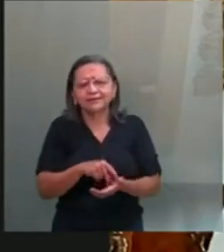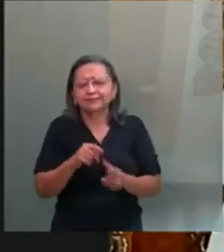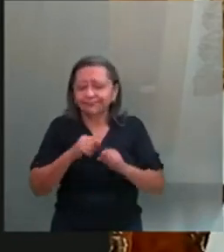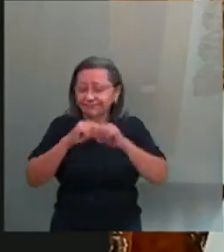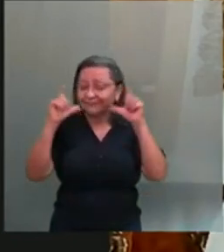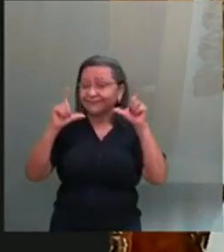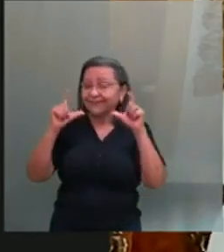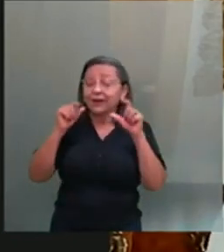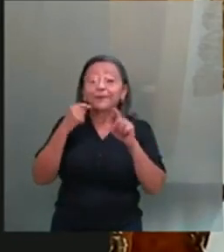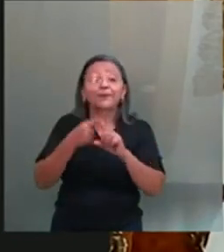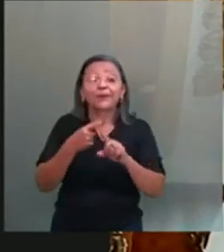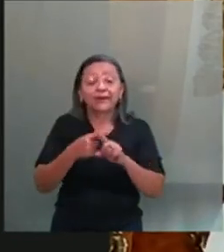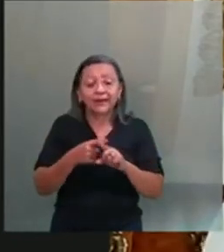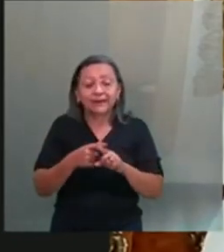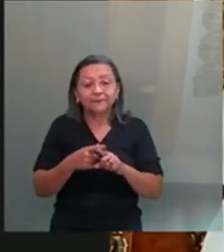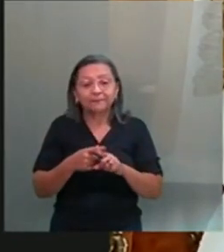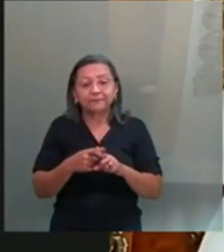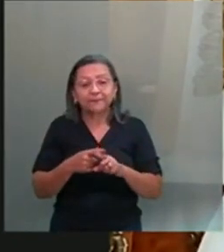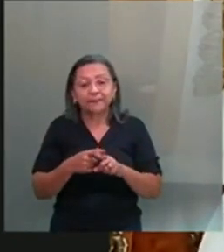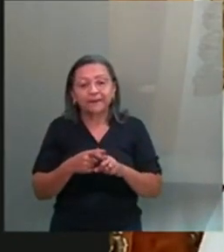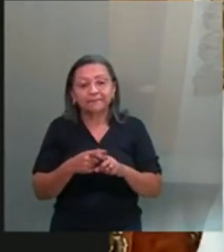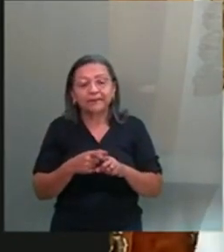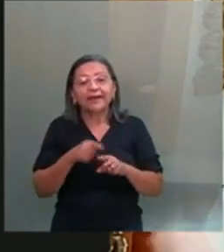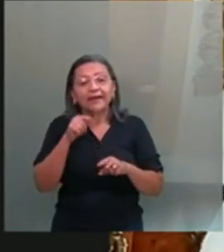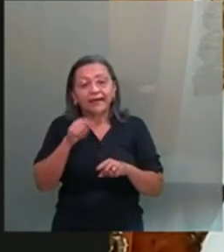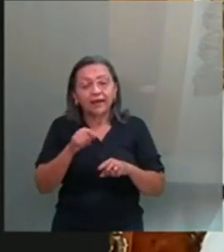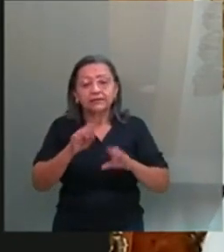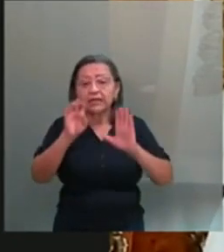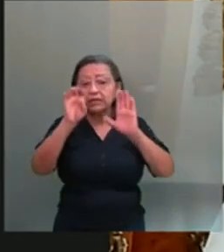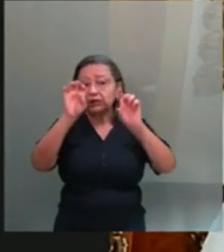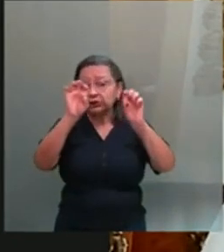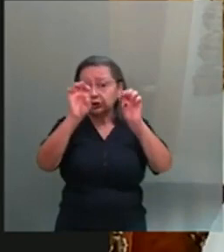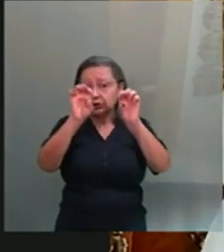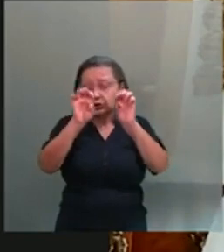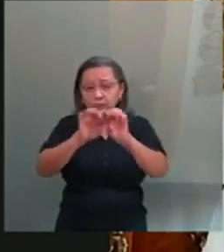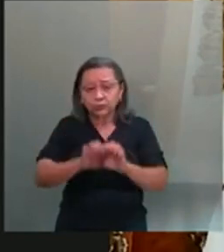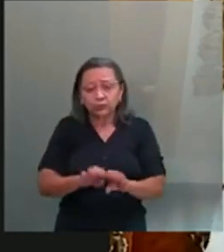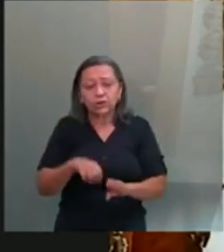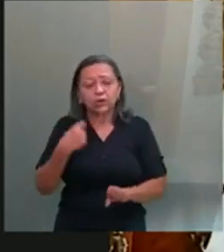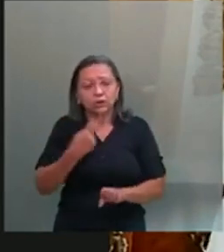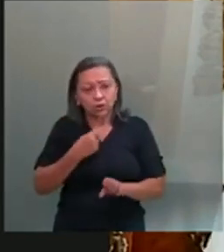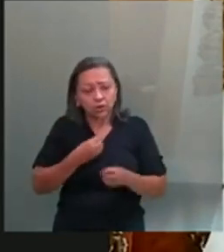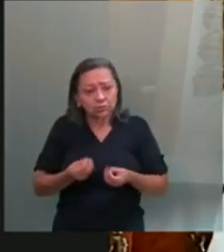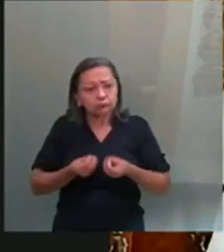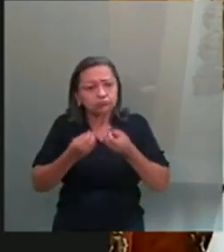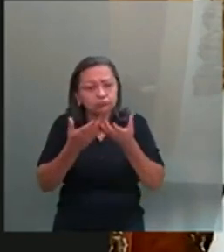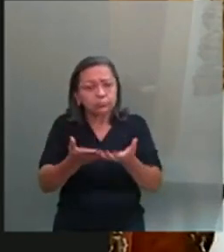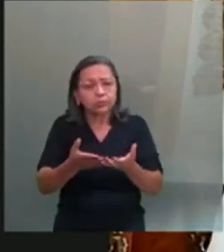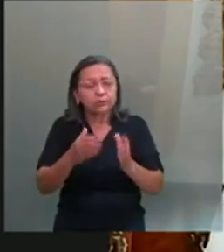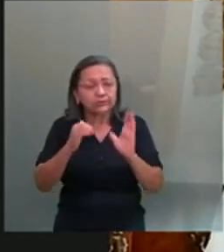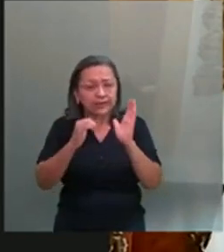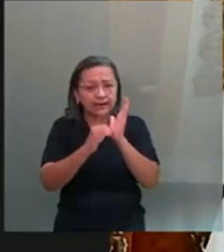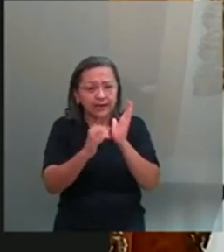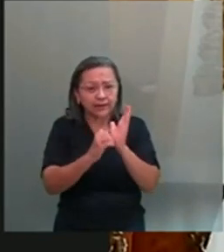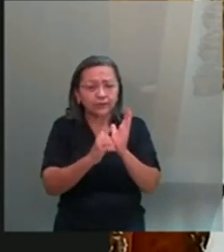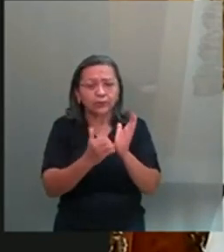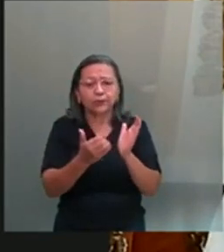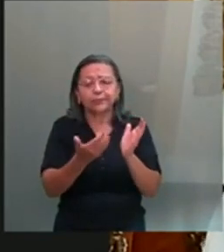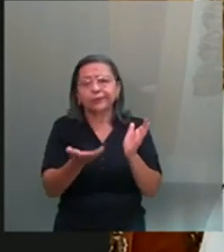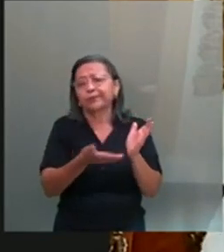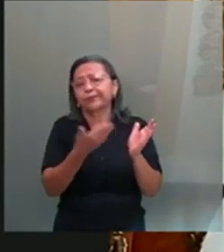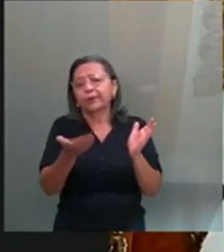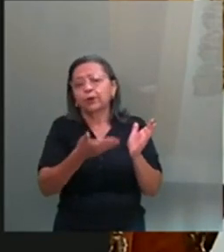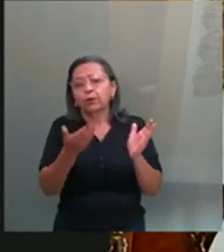atenção, até porque essa estrutura que nós dispomos aí no Senado como uma espécie